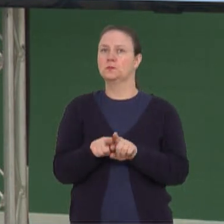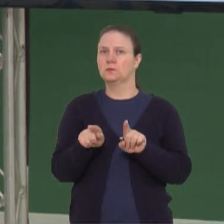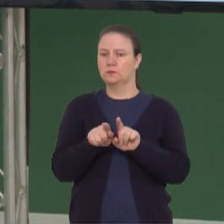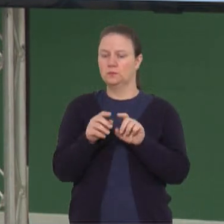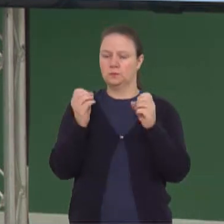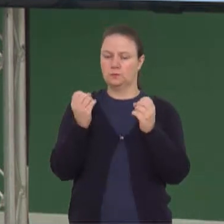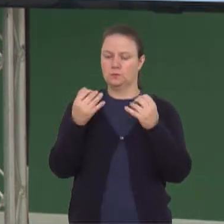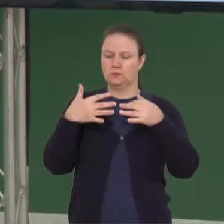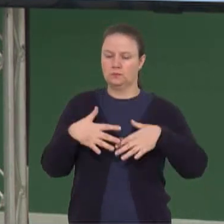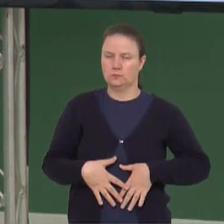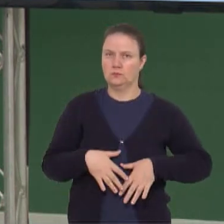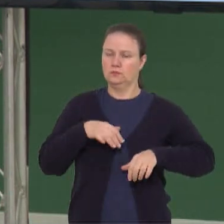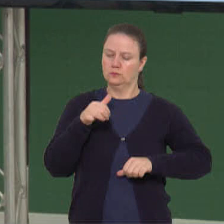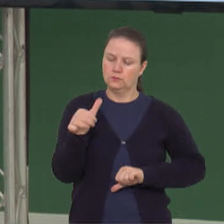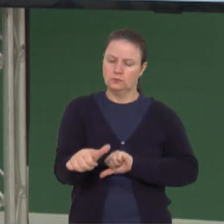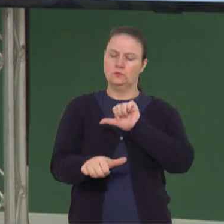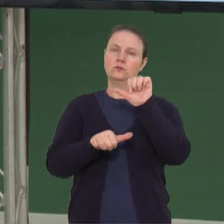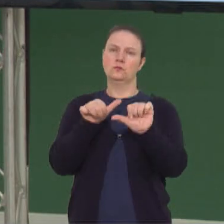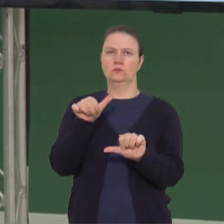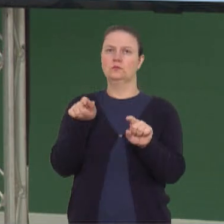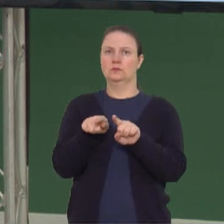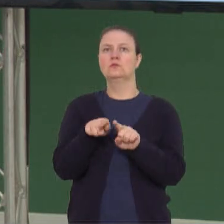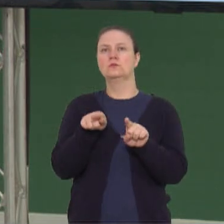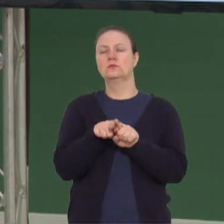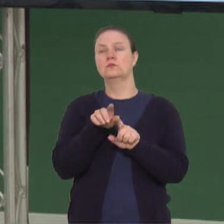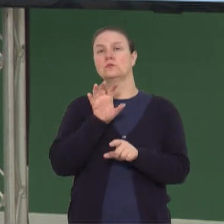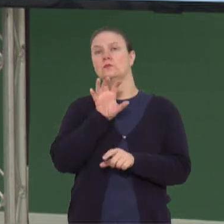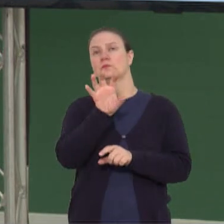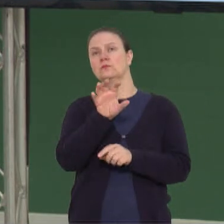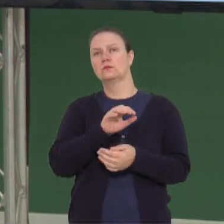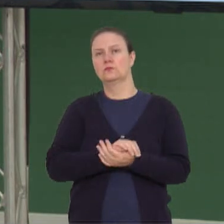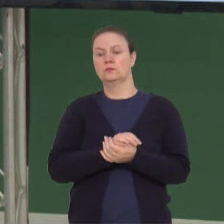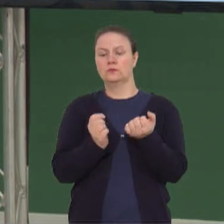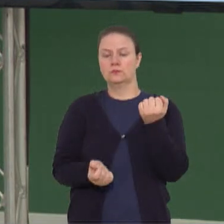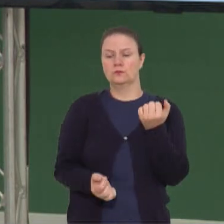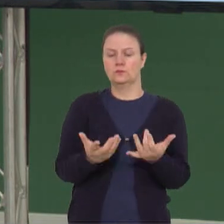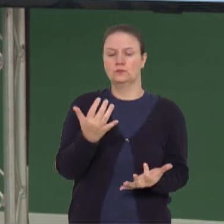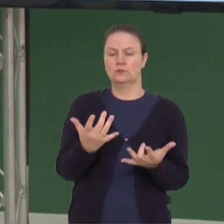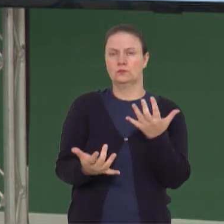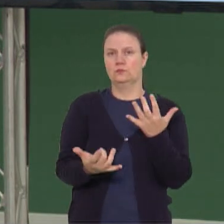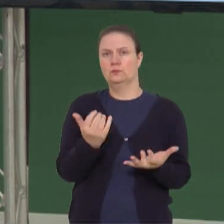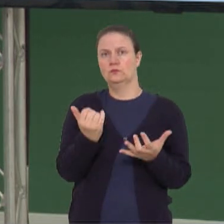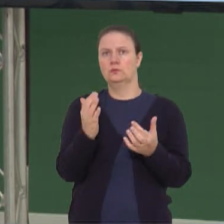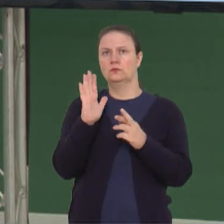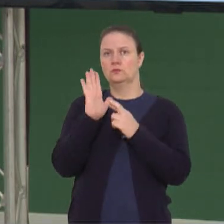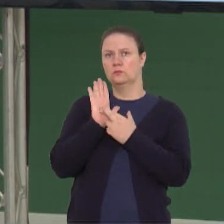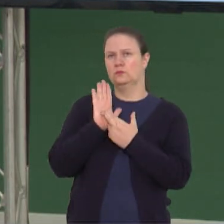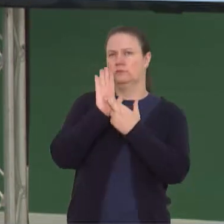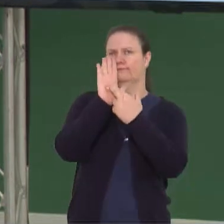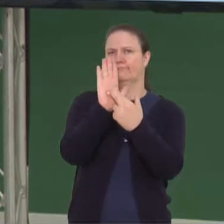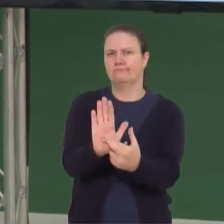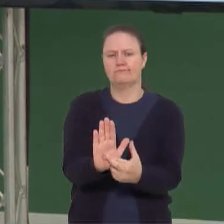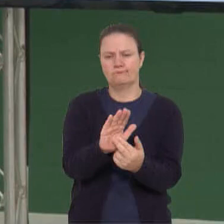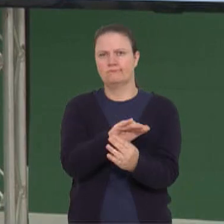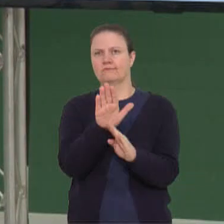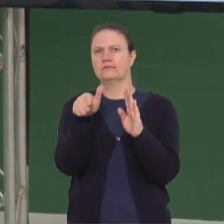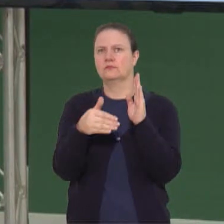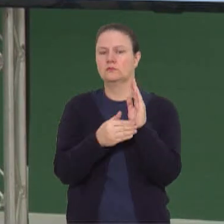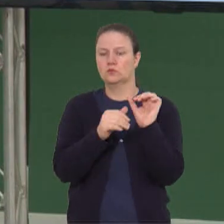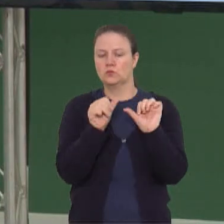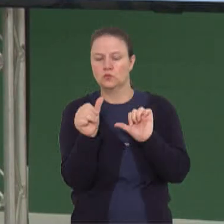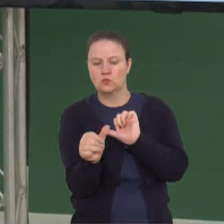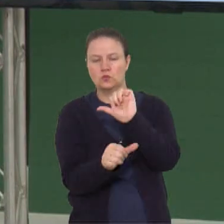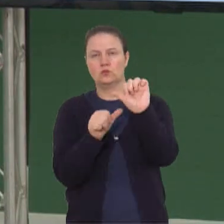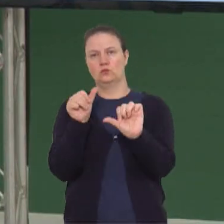de mudança, transformação. Assim, o fogo representa tudo que se transforma